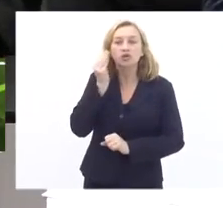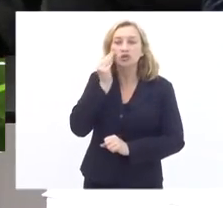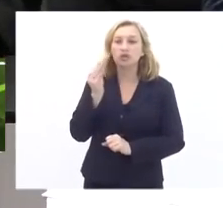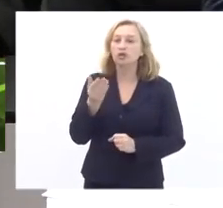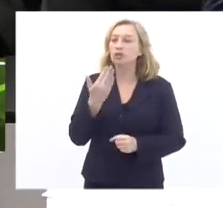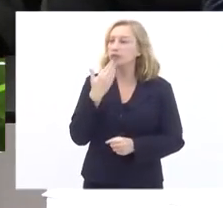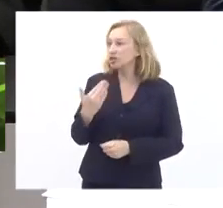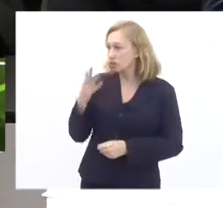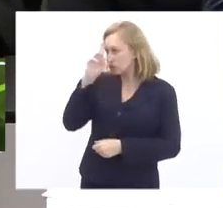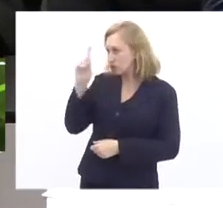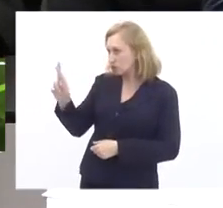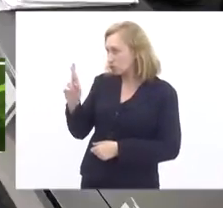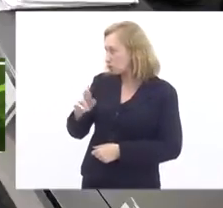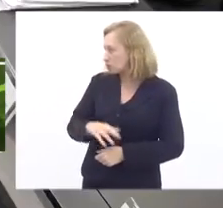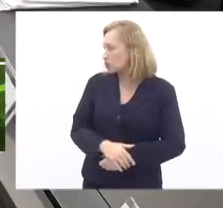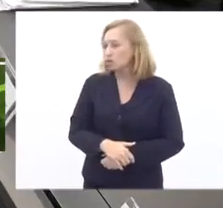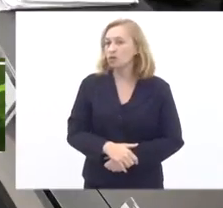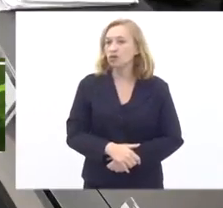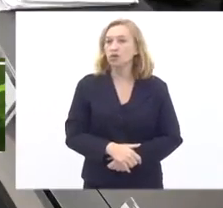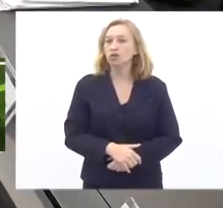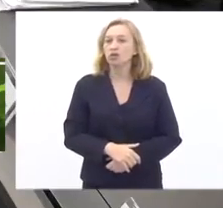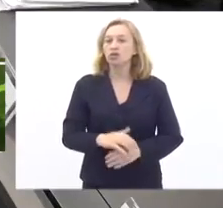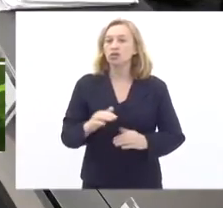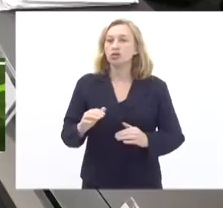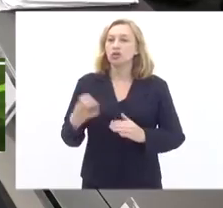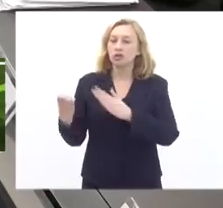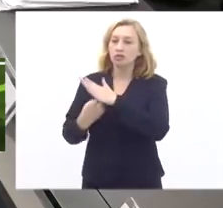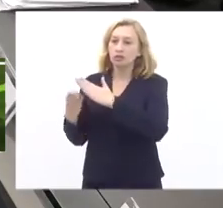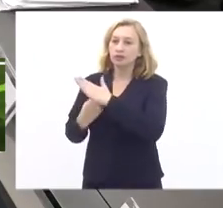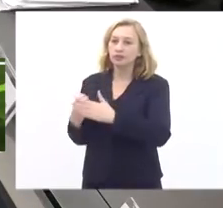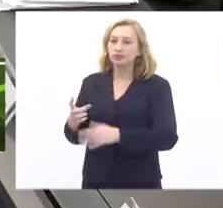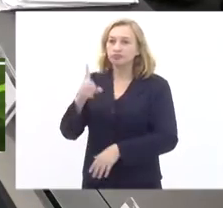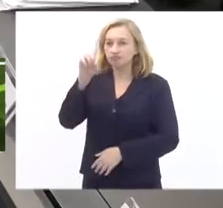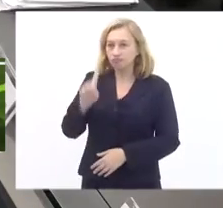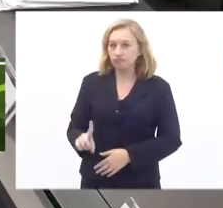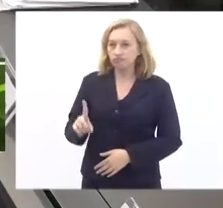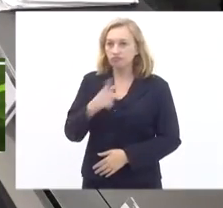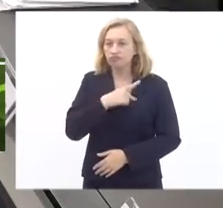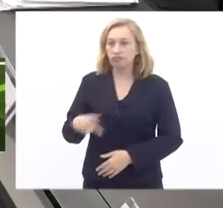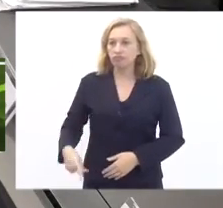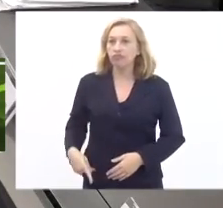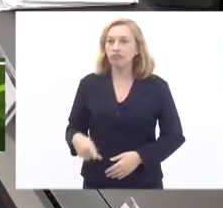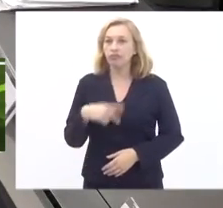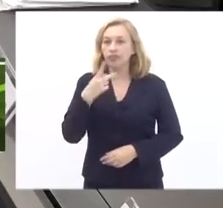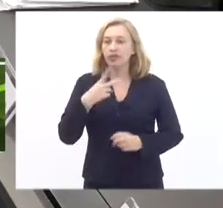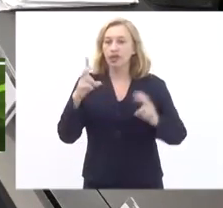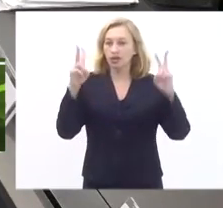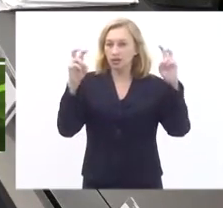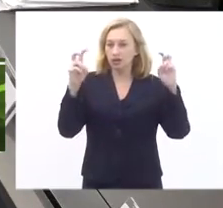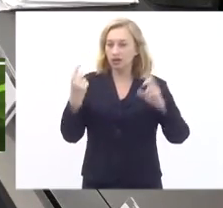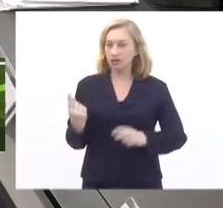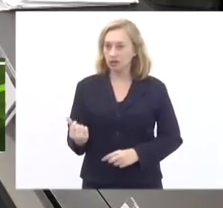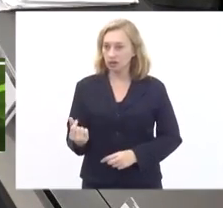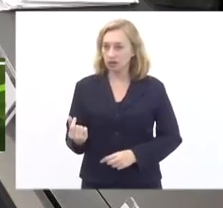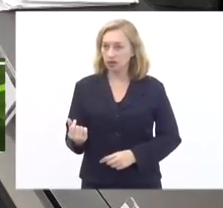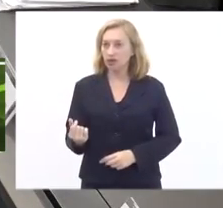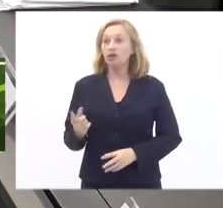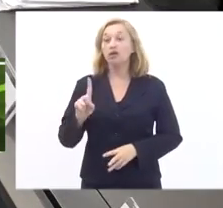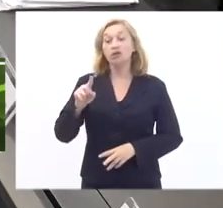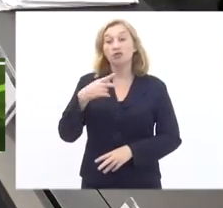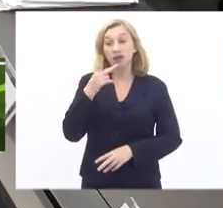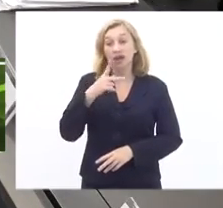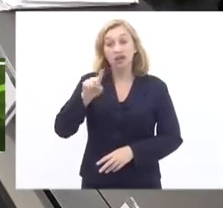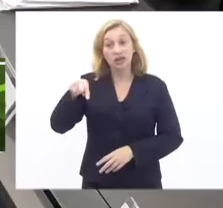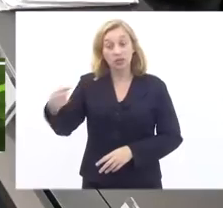senhor, como representante da Supervia, diretor-presidente, que hoje nós estamos tratando da questão da tarifa. Sim. Nós vamos tratar da